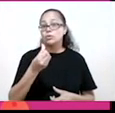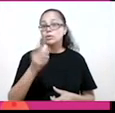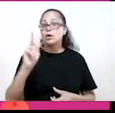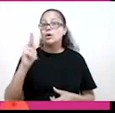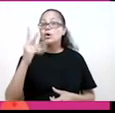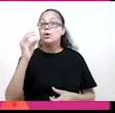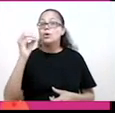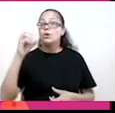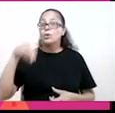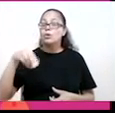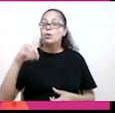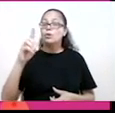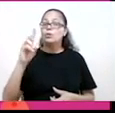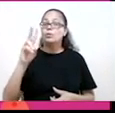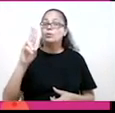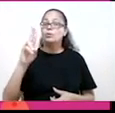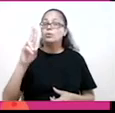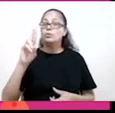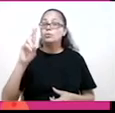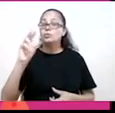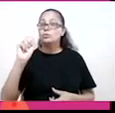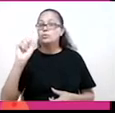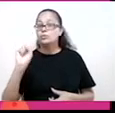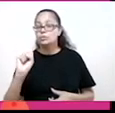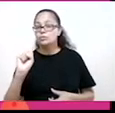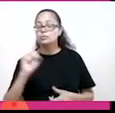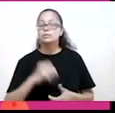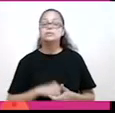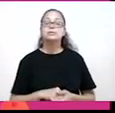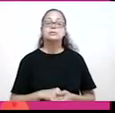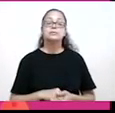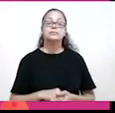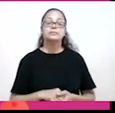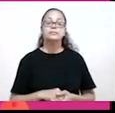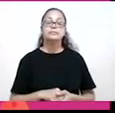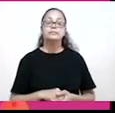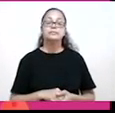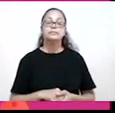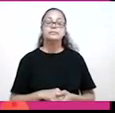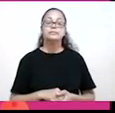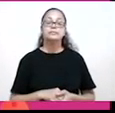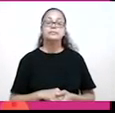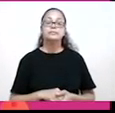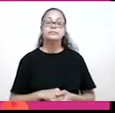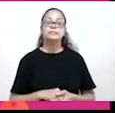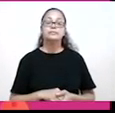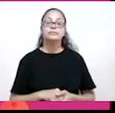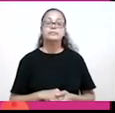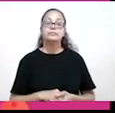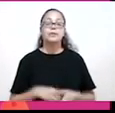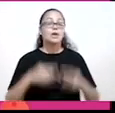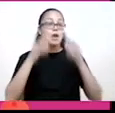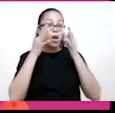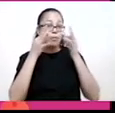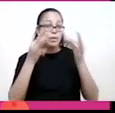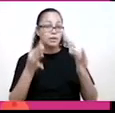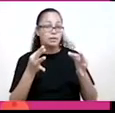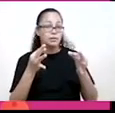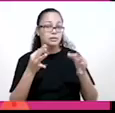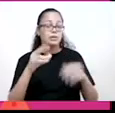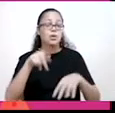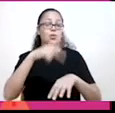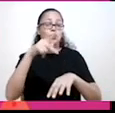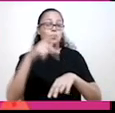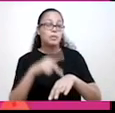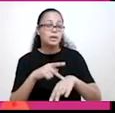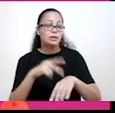com 9 milhões. A diferença para o Peru, que já é de 32 milhões. Então consideramos aqui uma atenção especial para esses 5 países mais